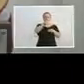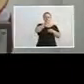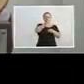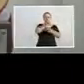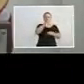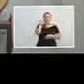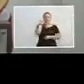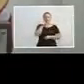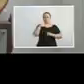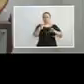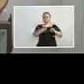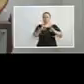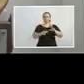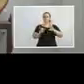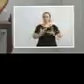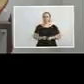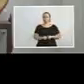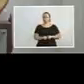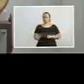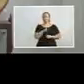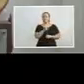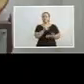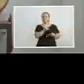no Legislativo, iremos fazer um rodízio